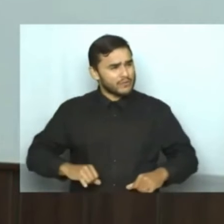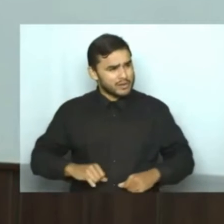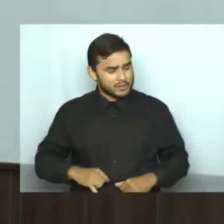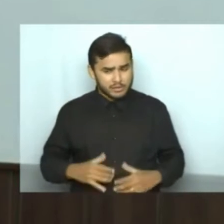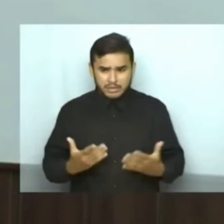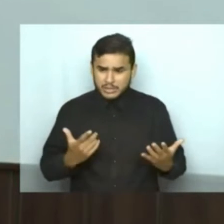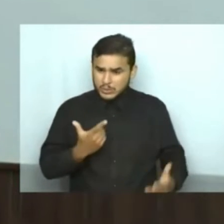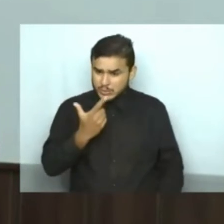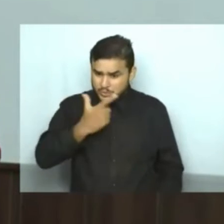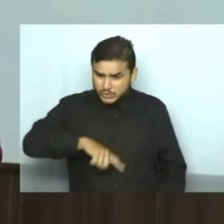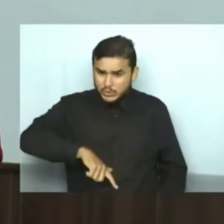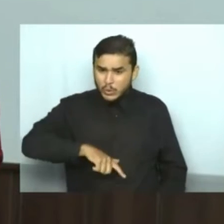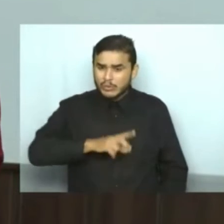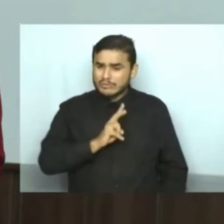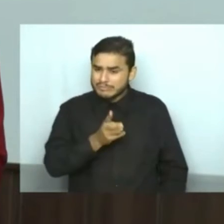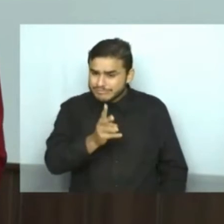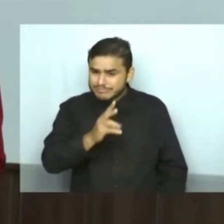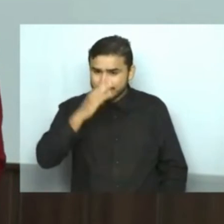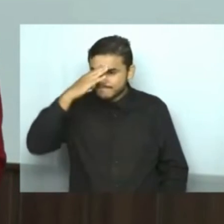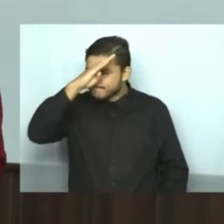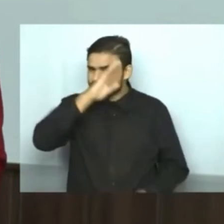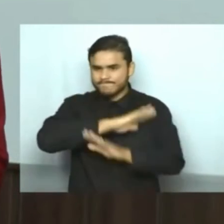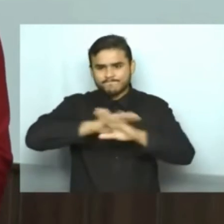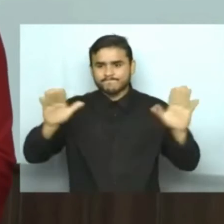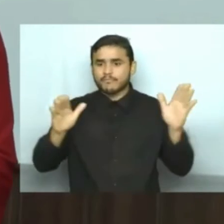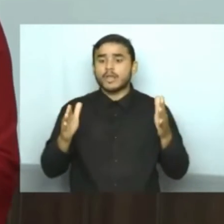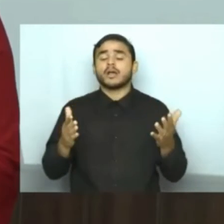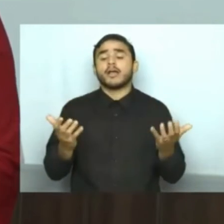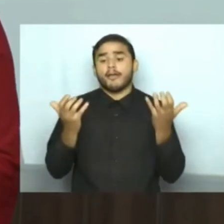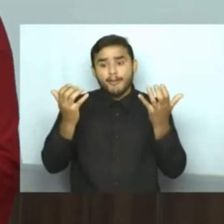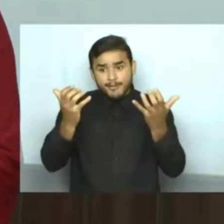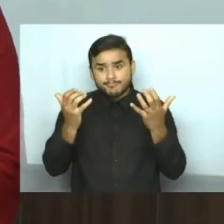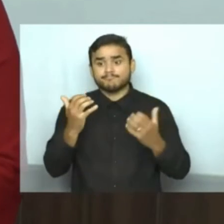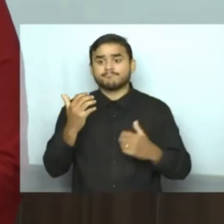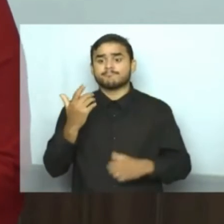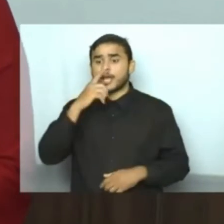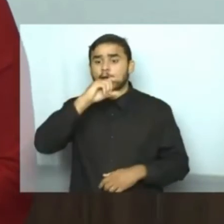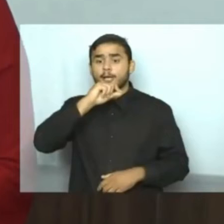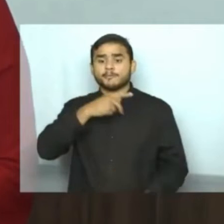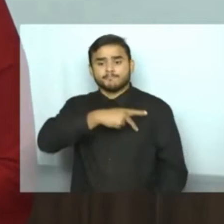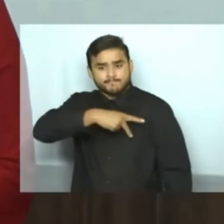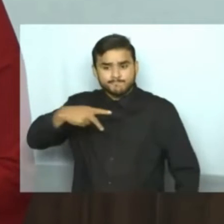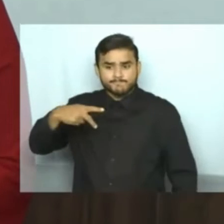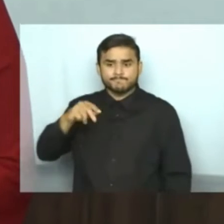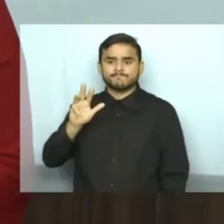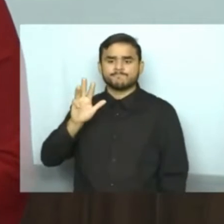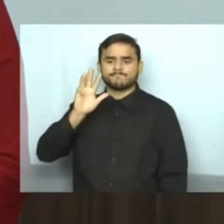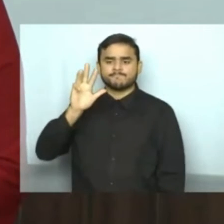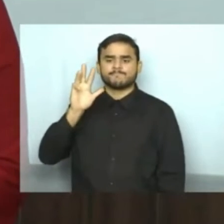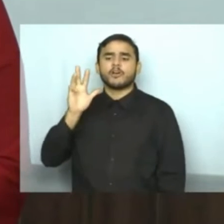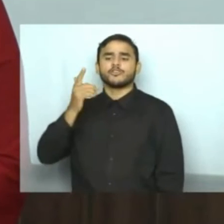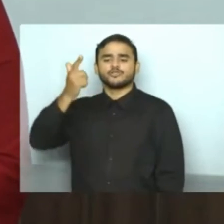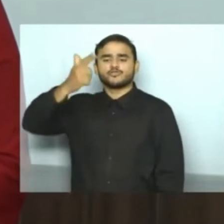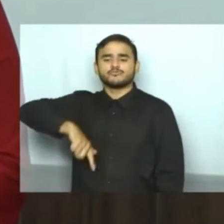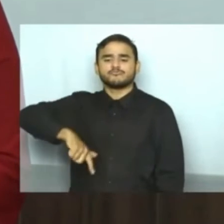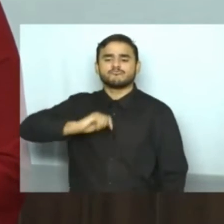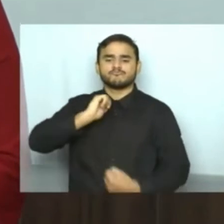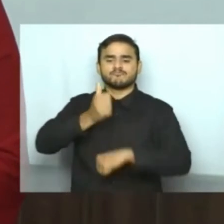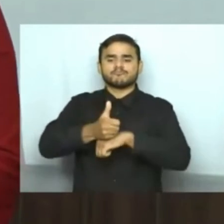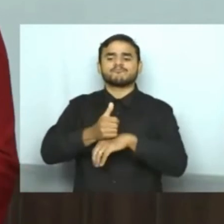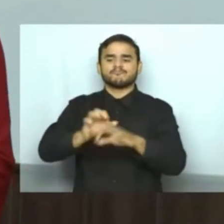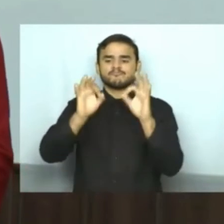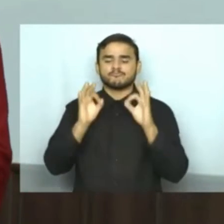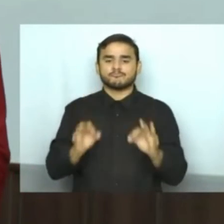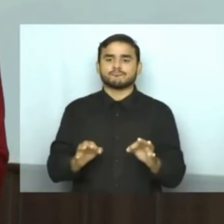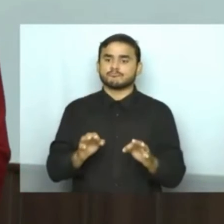de volta à presidência da República aquele que foi o melhor presidente da história do país, que mais gerou